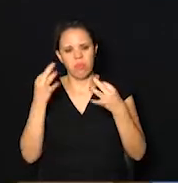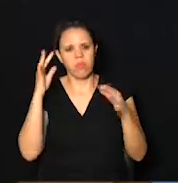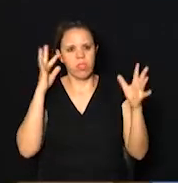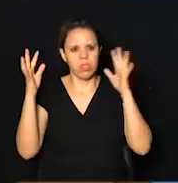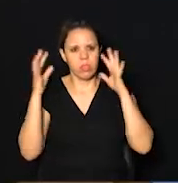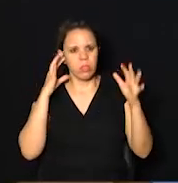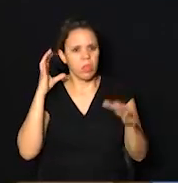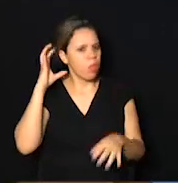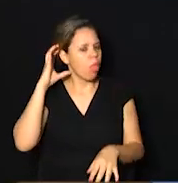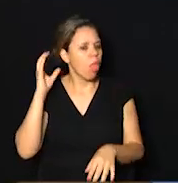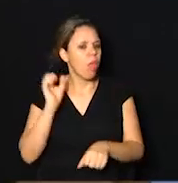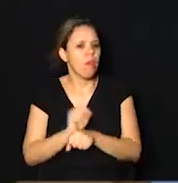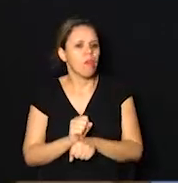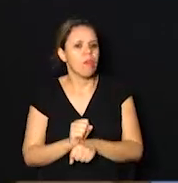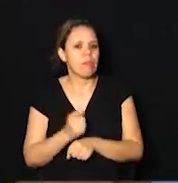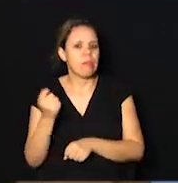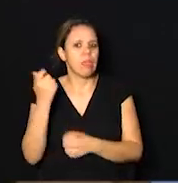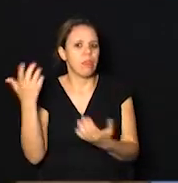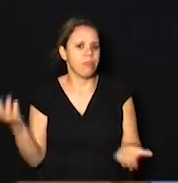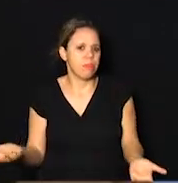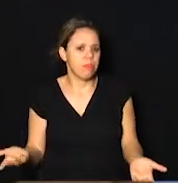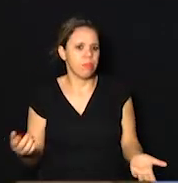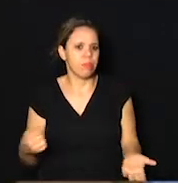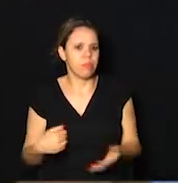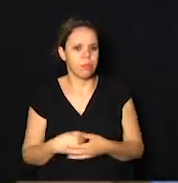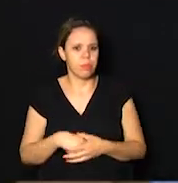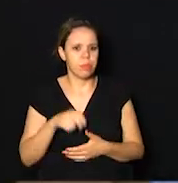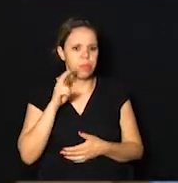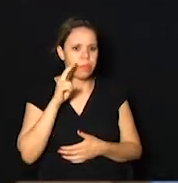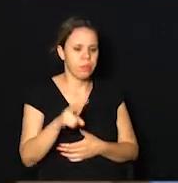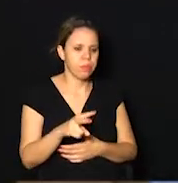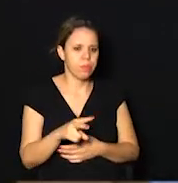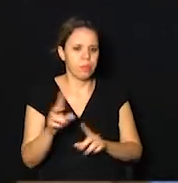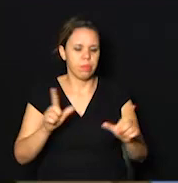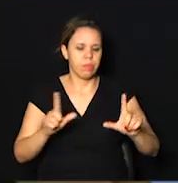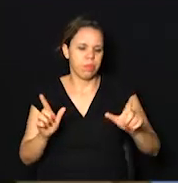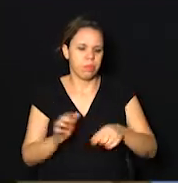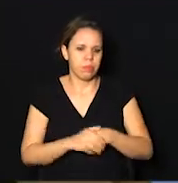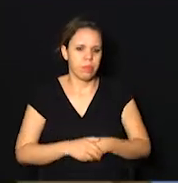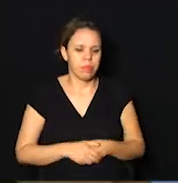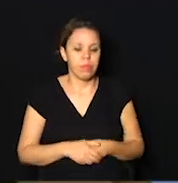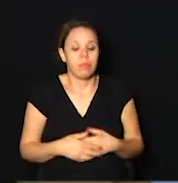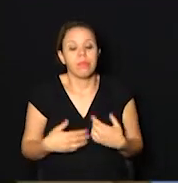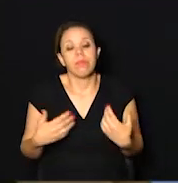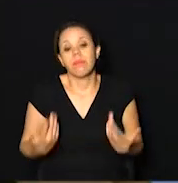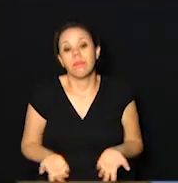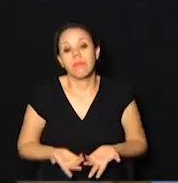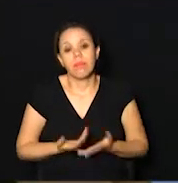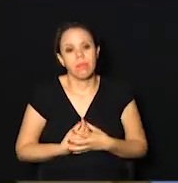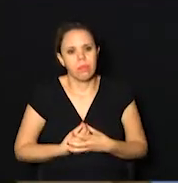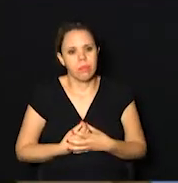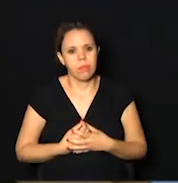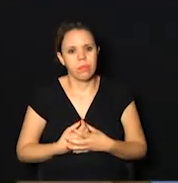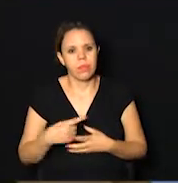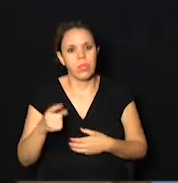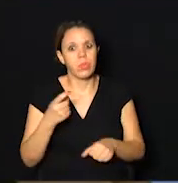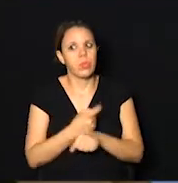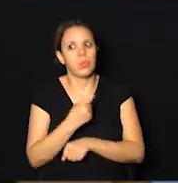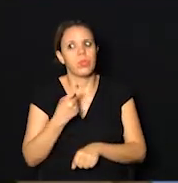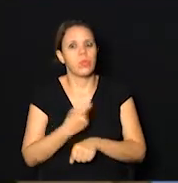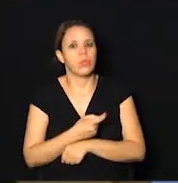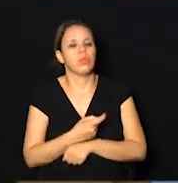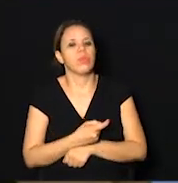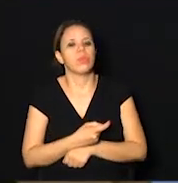imagina a paralisia cerebral os casos mais graves né que a gente vem na na tv em filho então eu fui